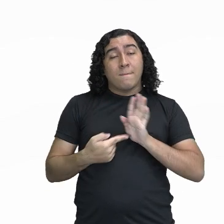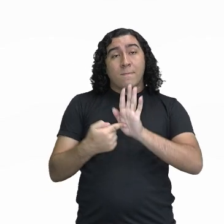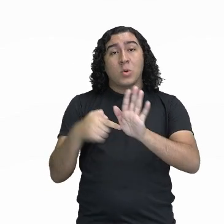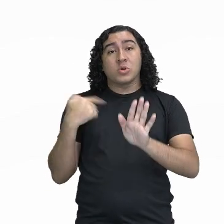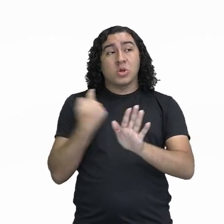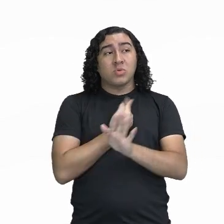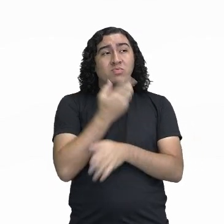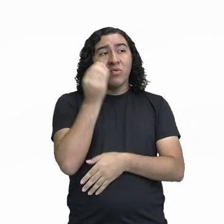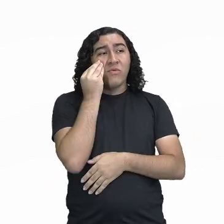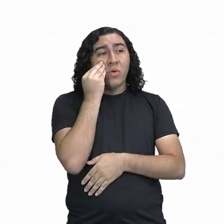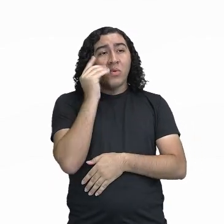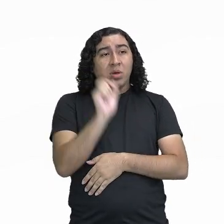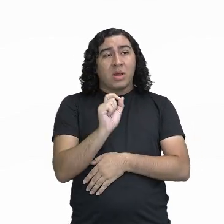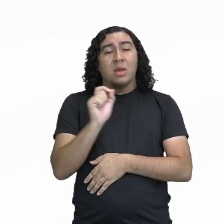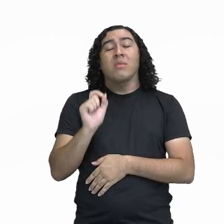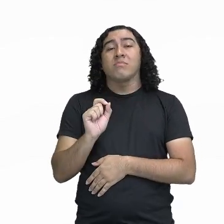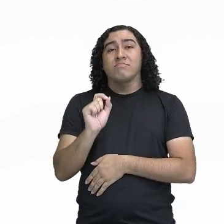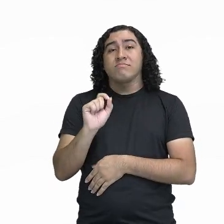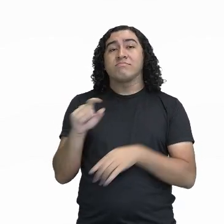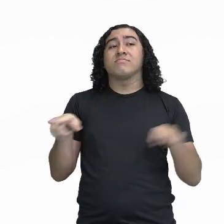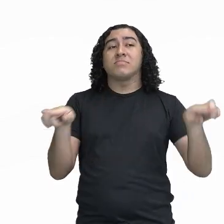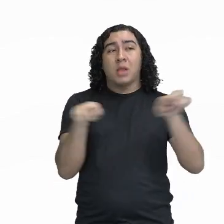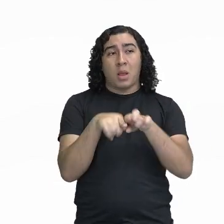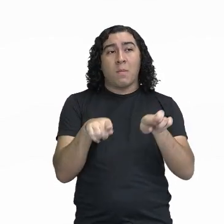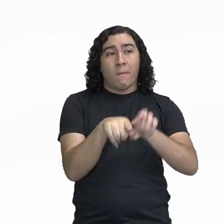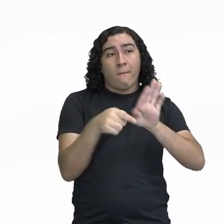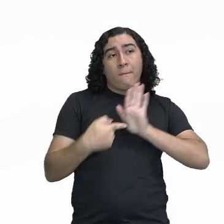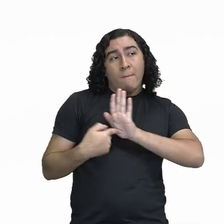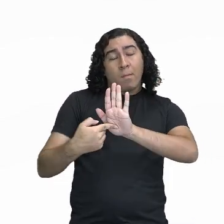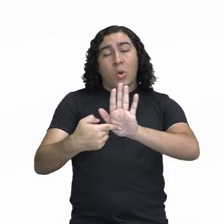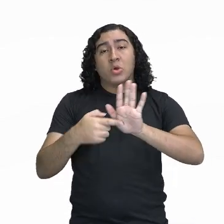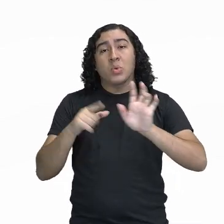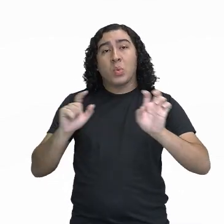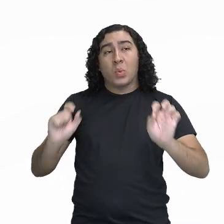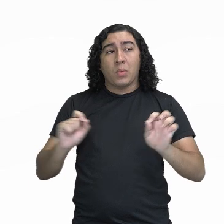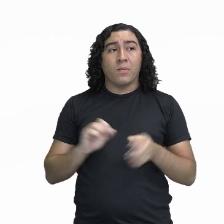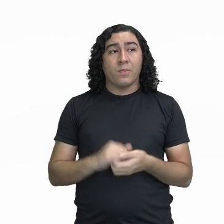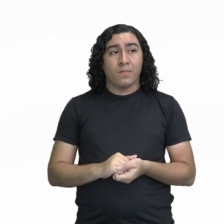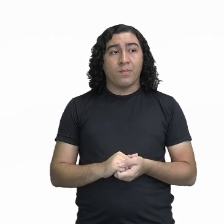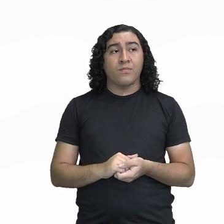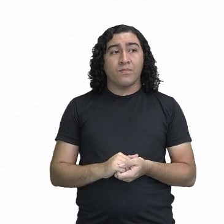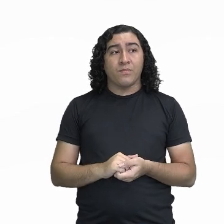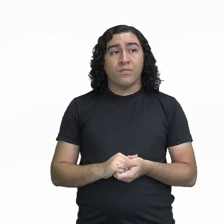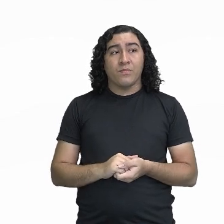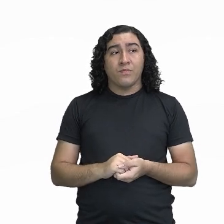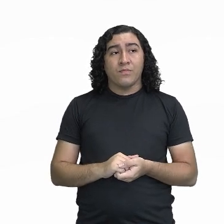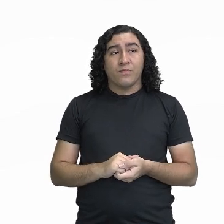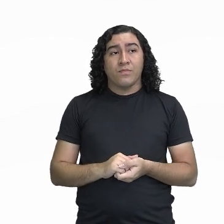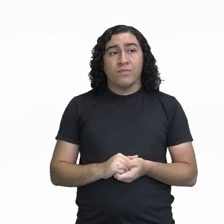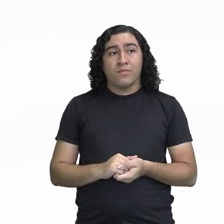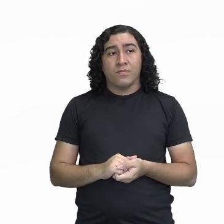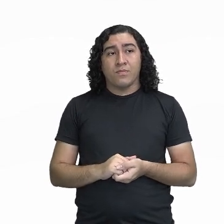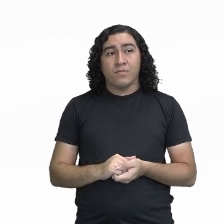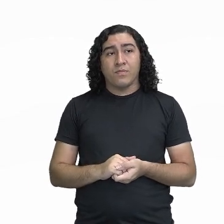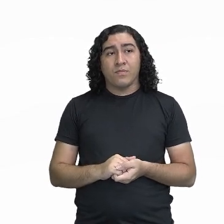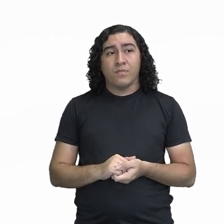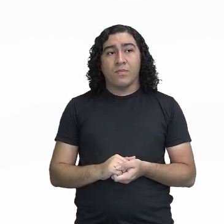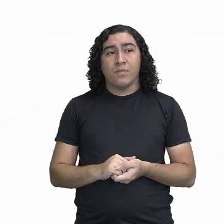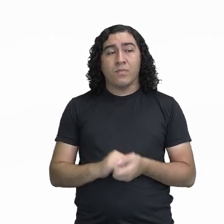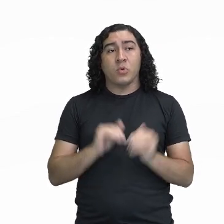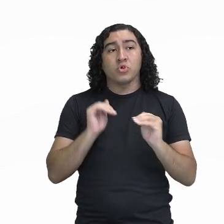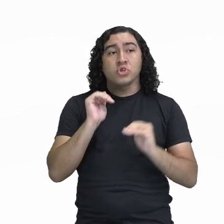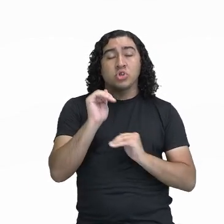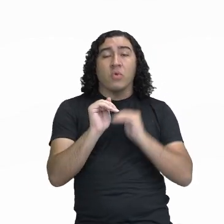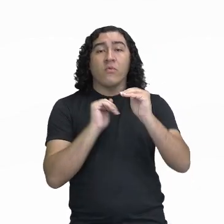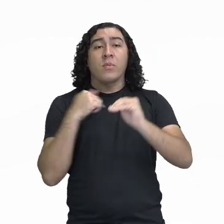a questão também do desenvolvimento da nossa própria linguagem,